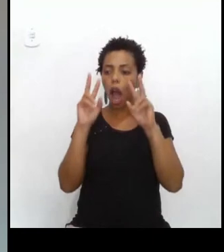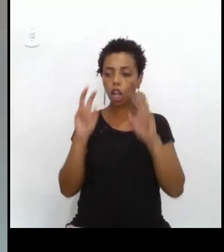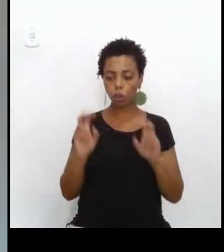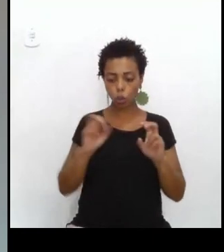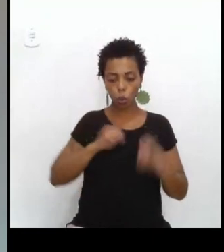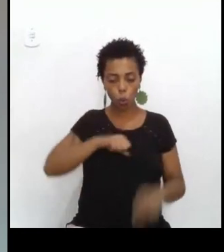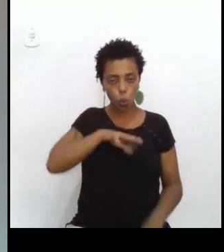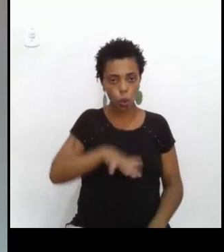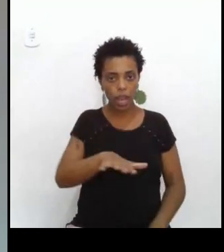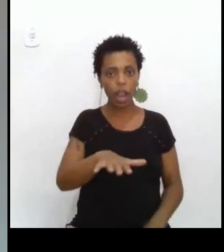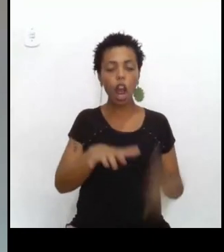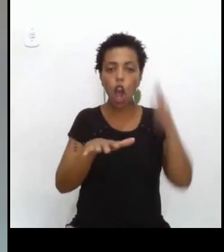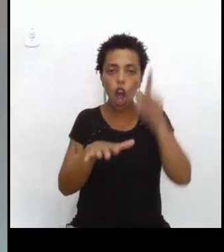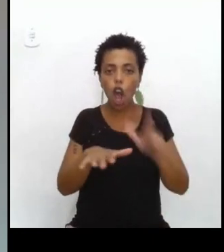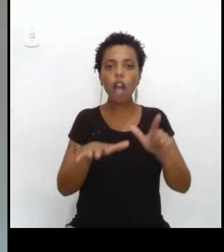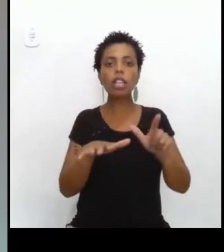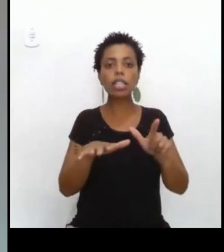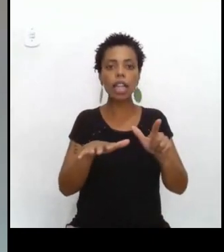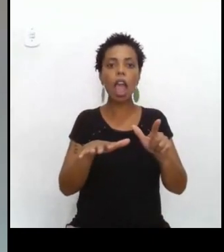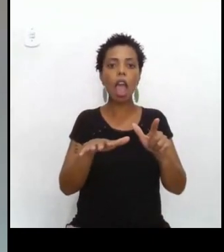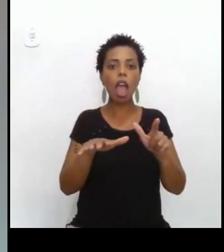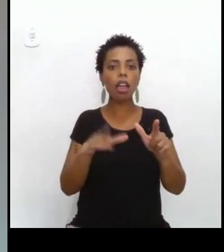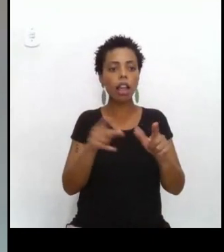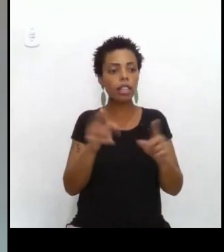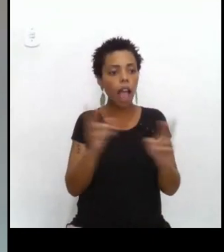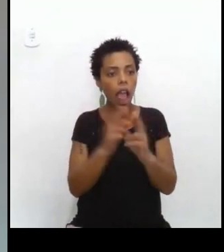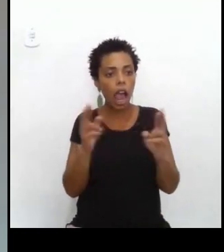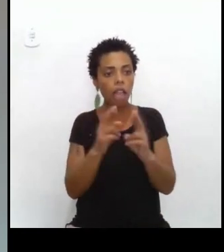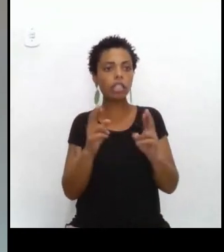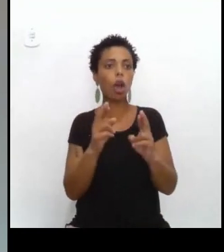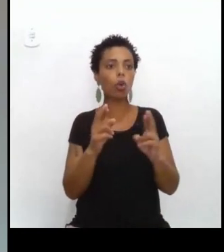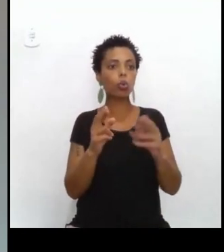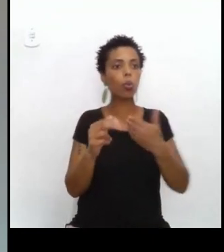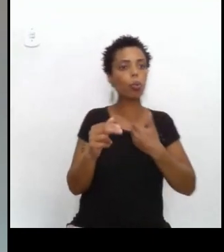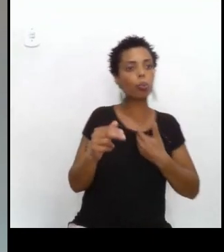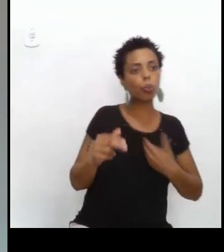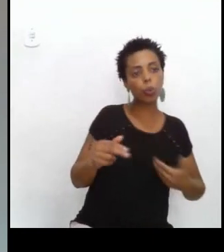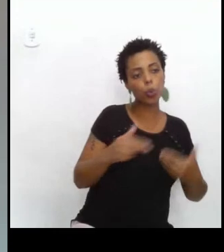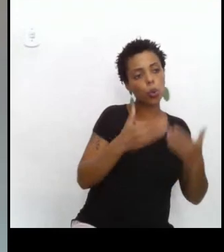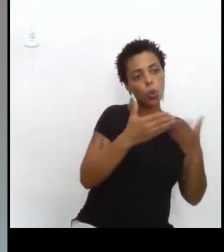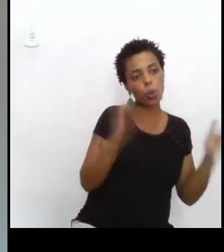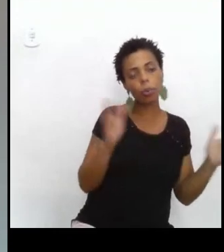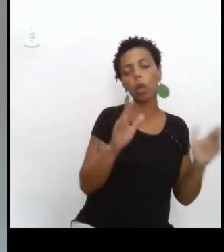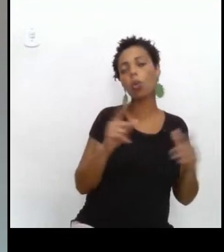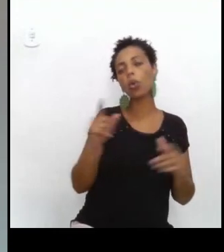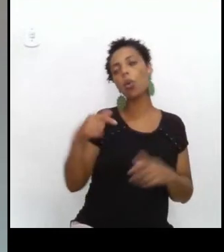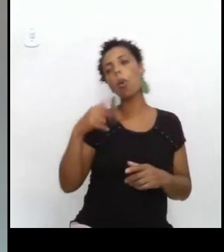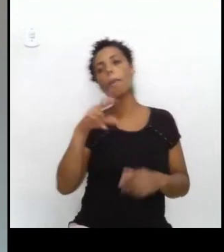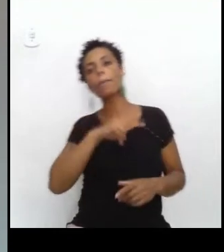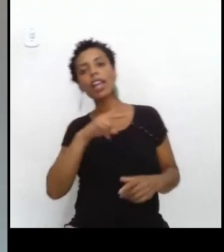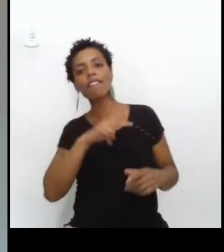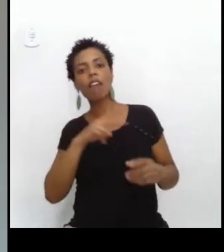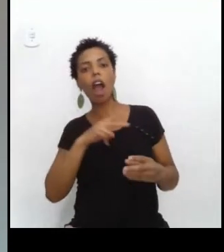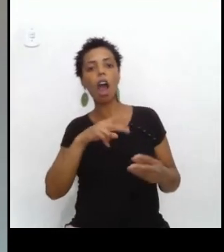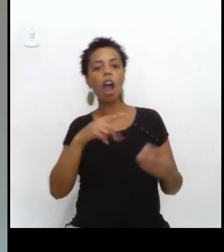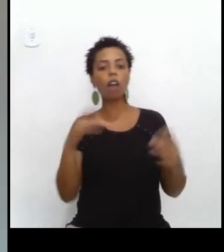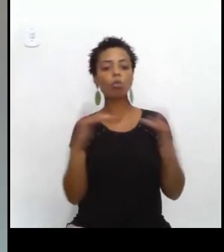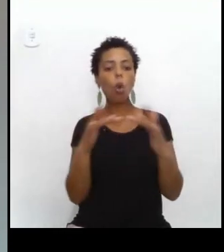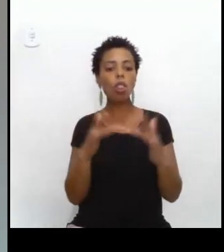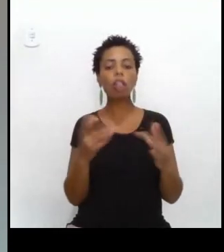essas inter-relações é o que o privado então uma primeira pergunta assim que gostaria que vocês dois